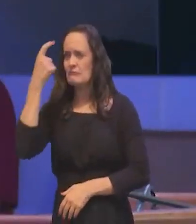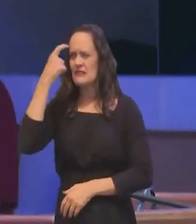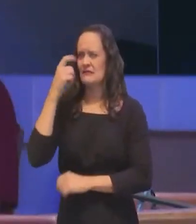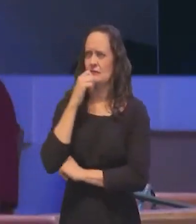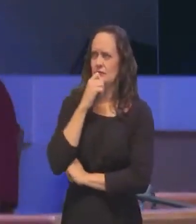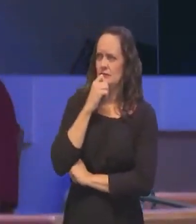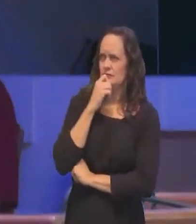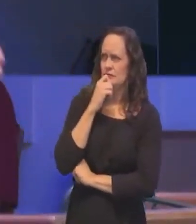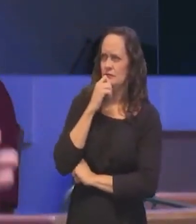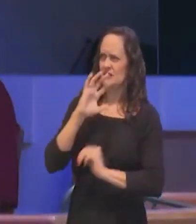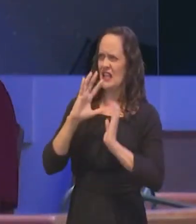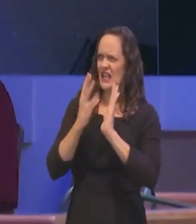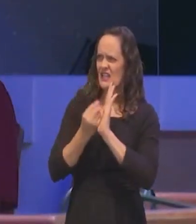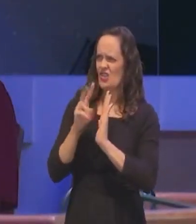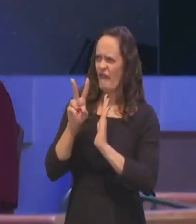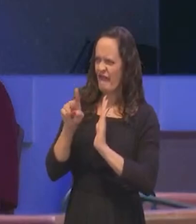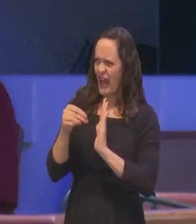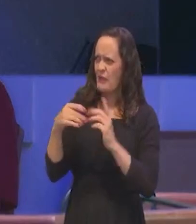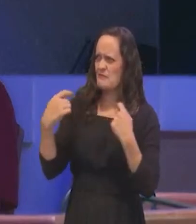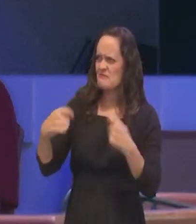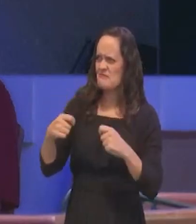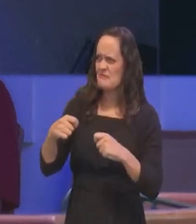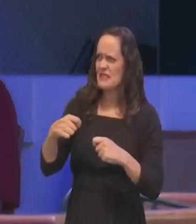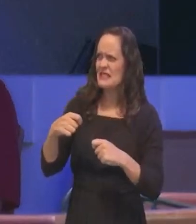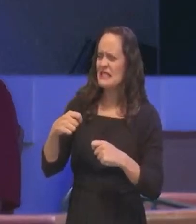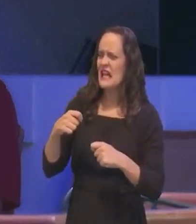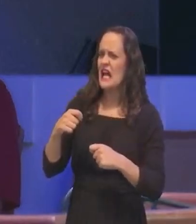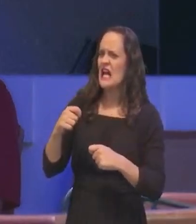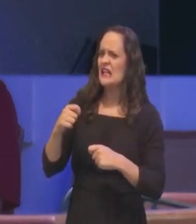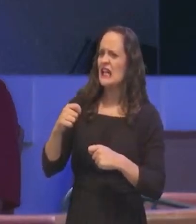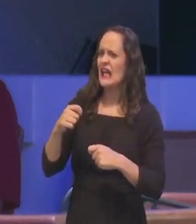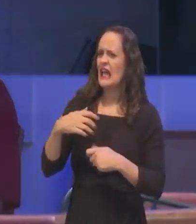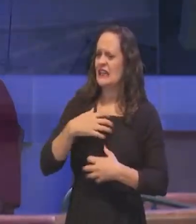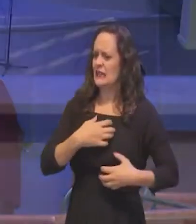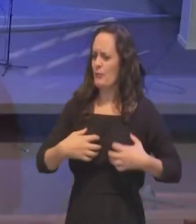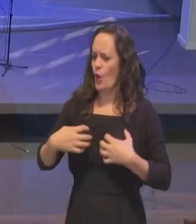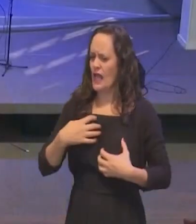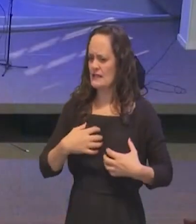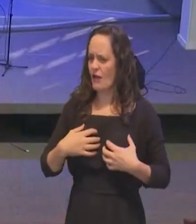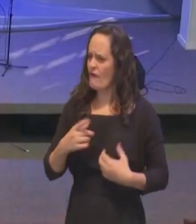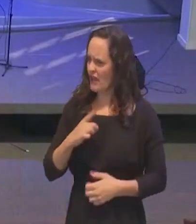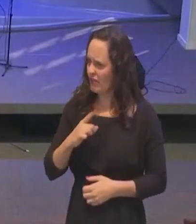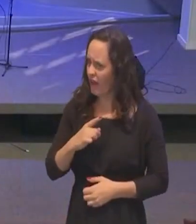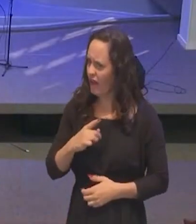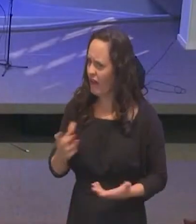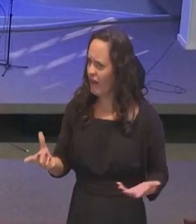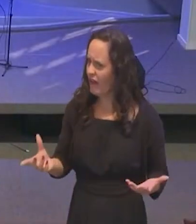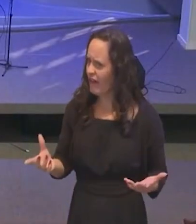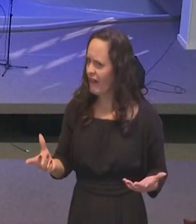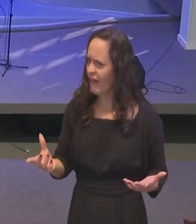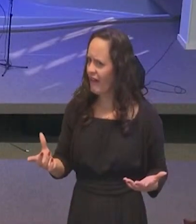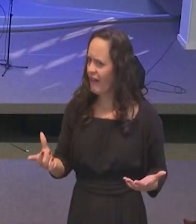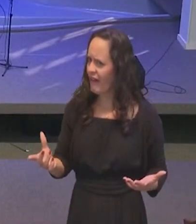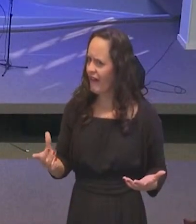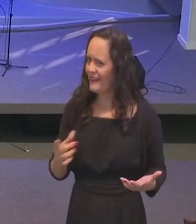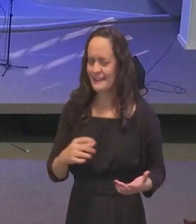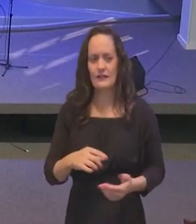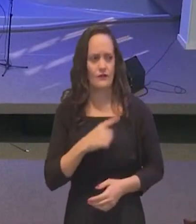falado isso. A igreja passará ou não pela grande tribulação? Será arrebatada? Pastor Neander, faça uma mensagem sobre isso e nos esclareça, pastor